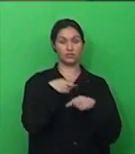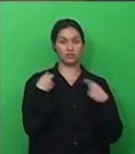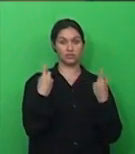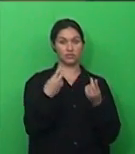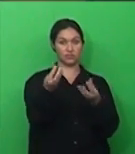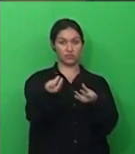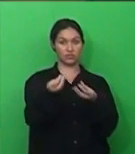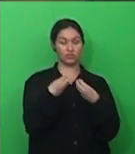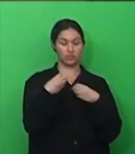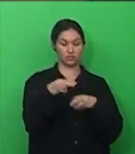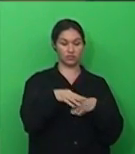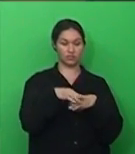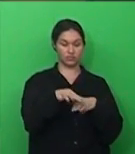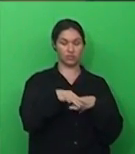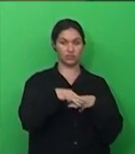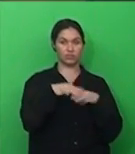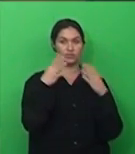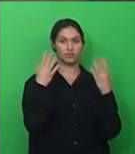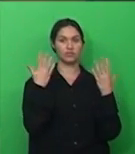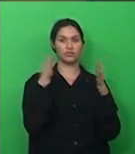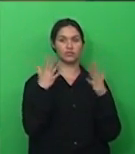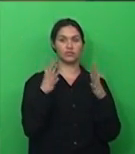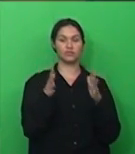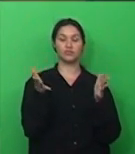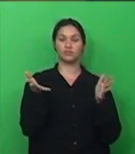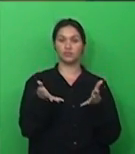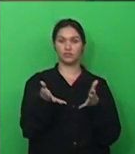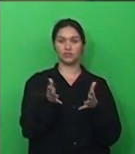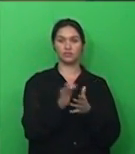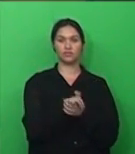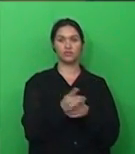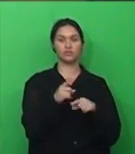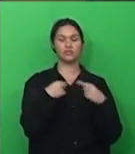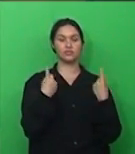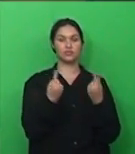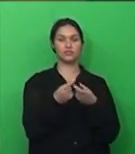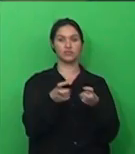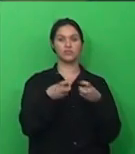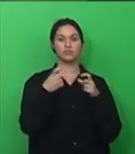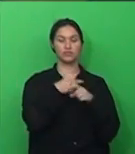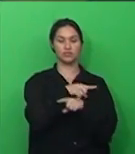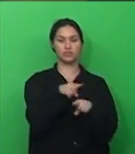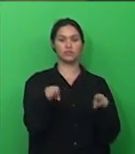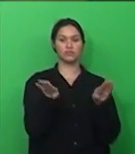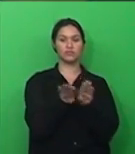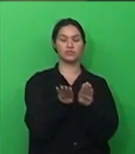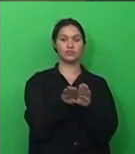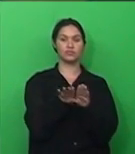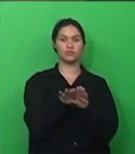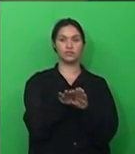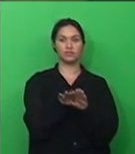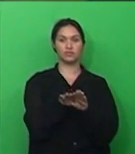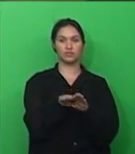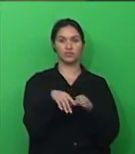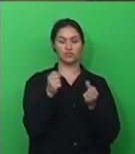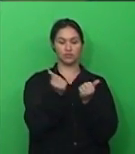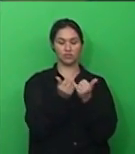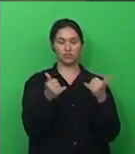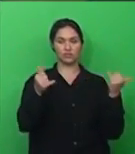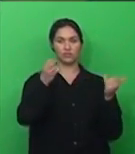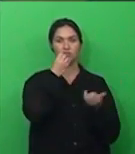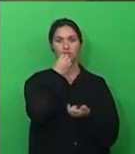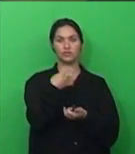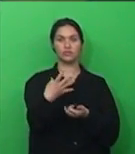valioso. Agora também, para ver que vocês também estão nessa energia boa que o Cirquinho do